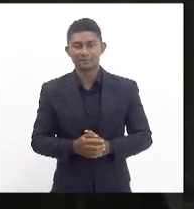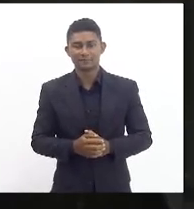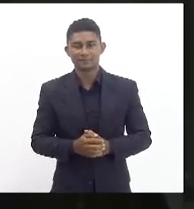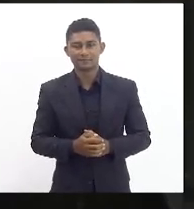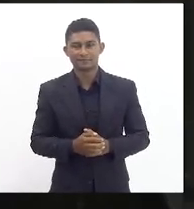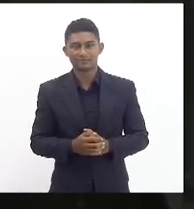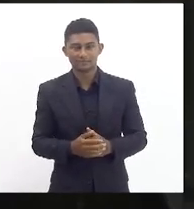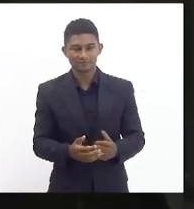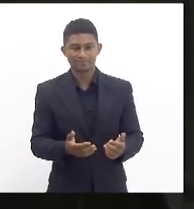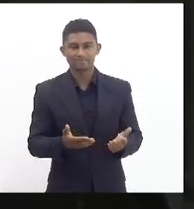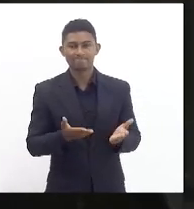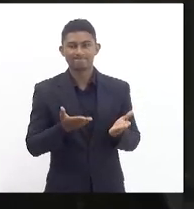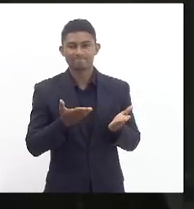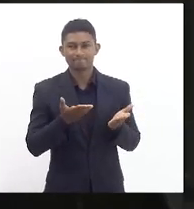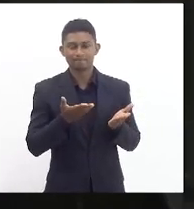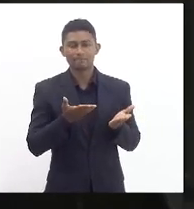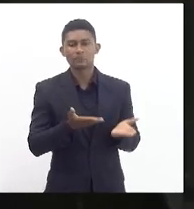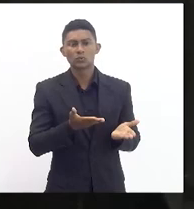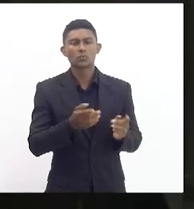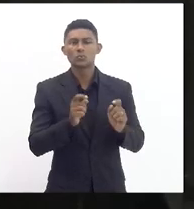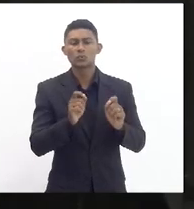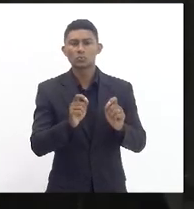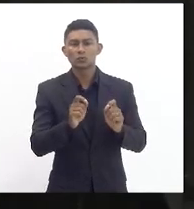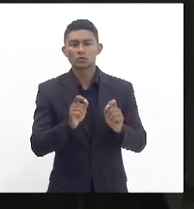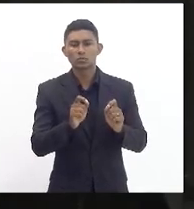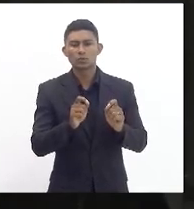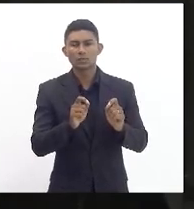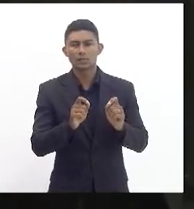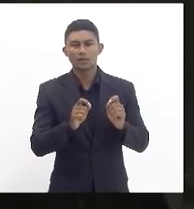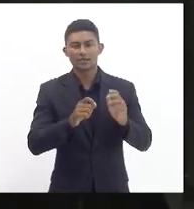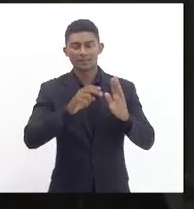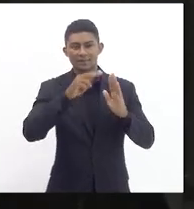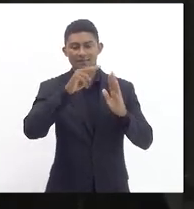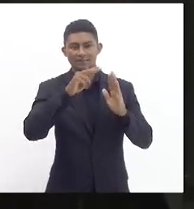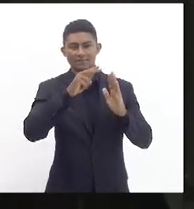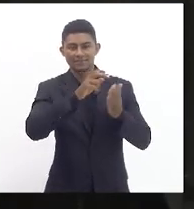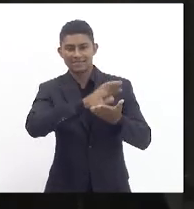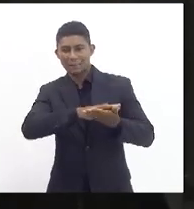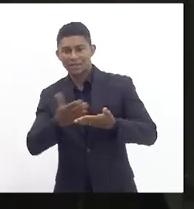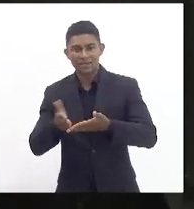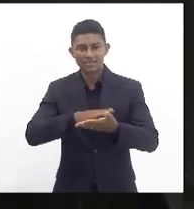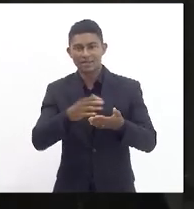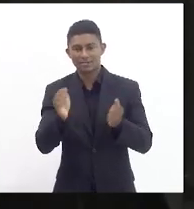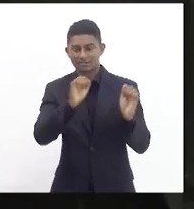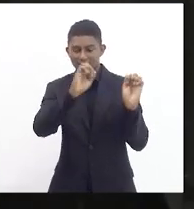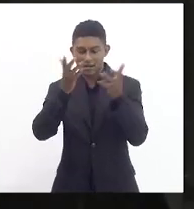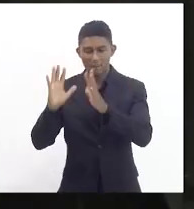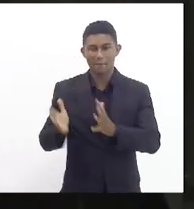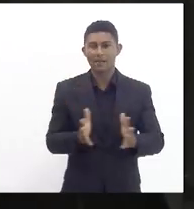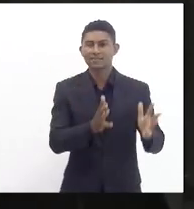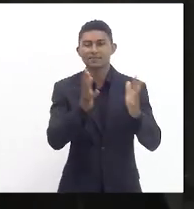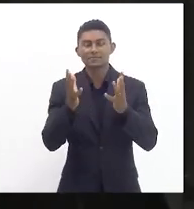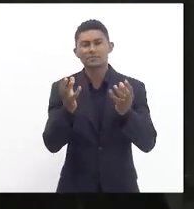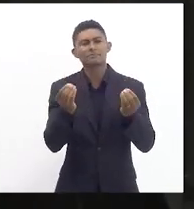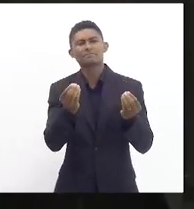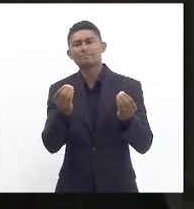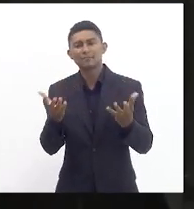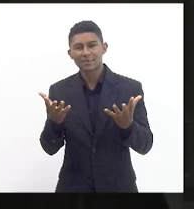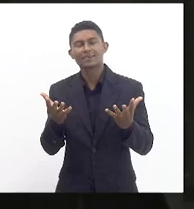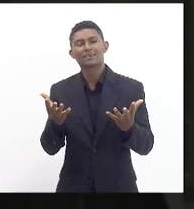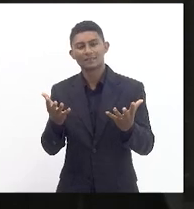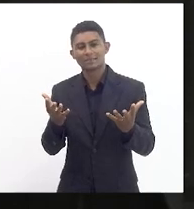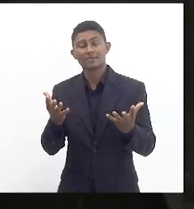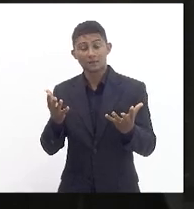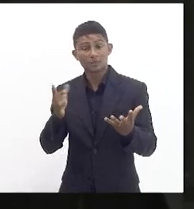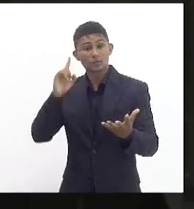faz para todos nós a leitura de linguagem de Libras, para levar a nossa